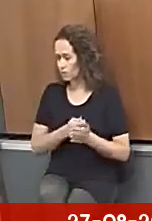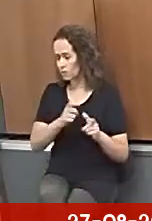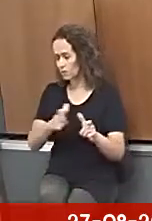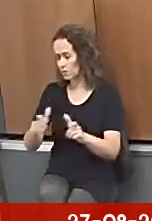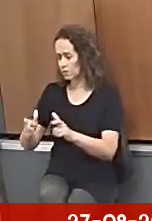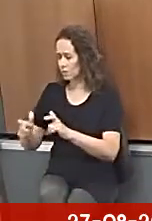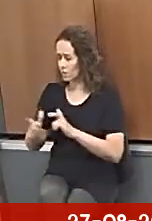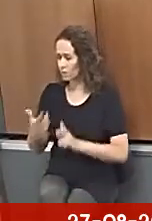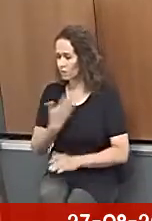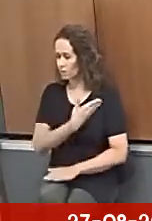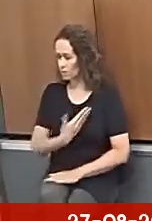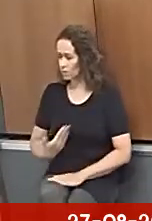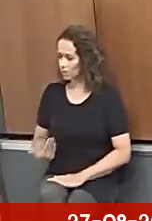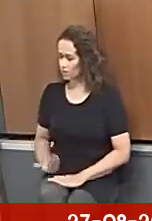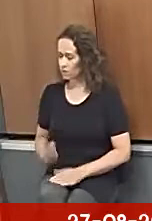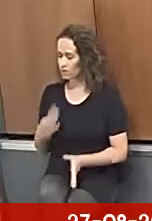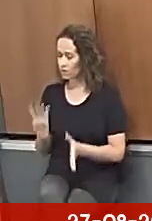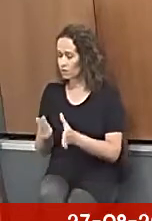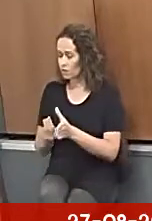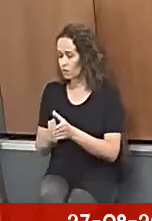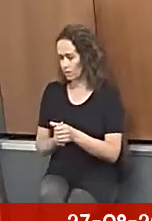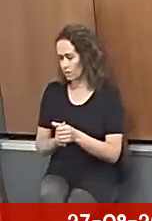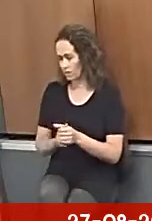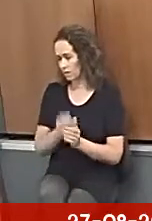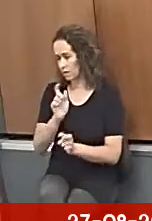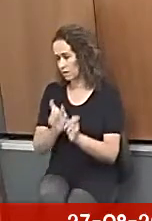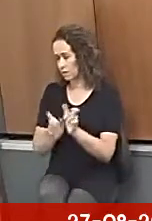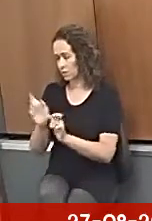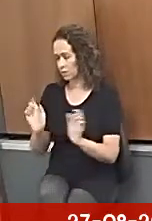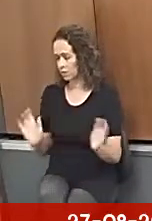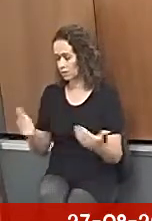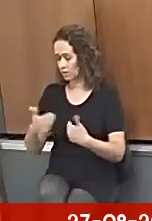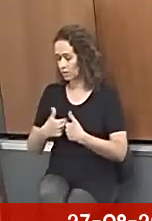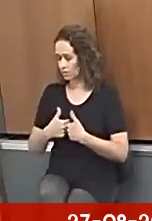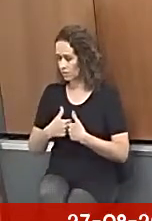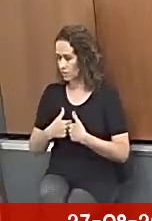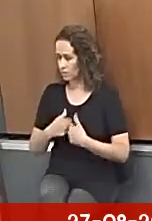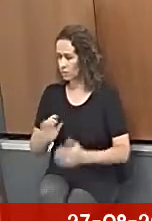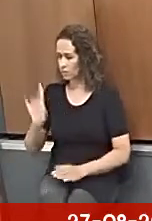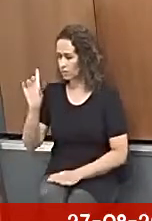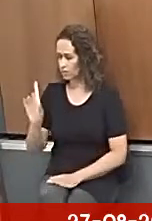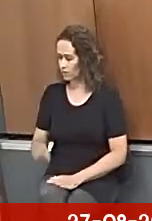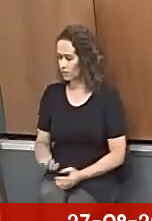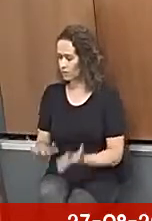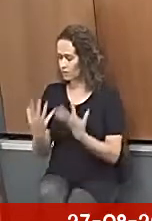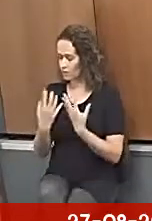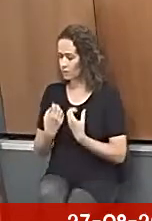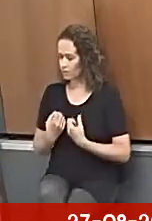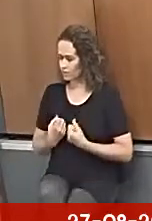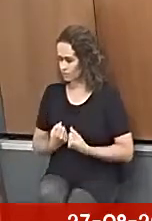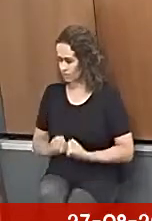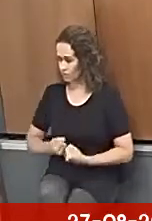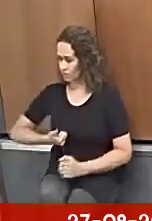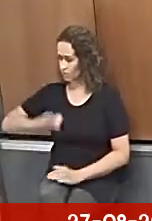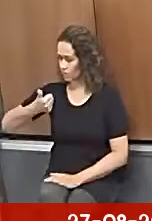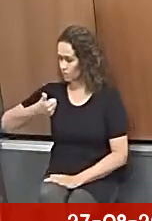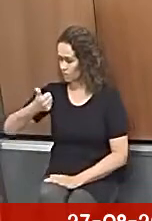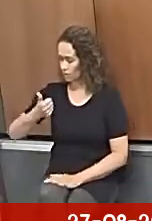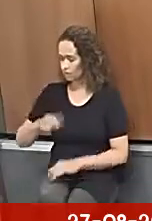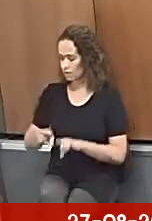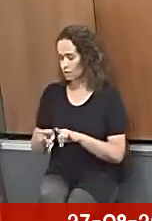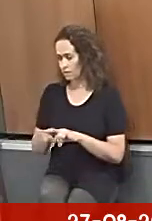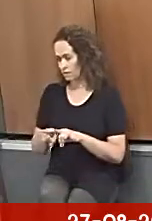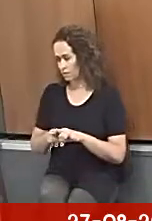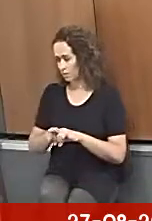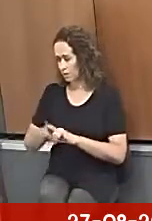a incluir a pessoa com transtorno autista como detentora do direito a atendimento prioritário bem como a fazer constar